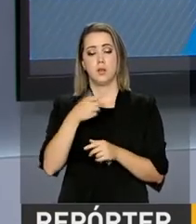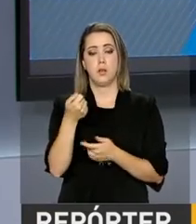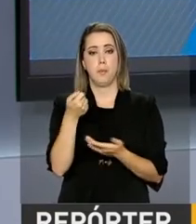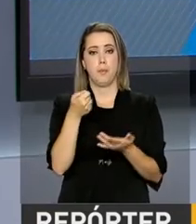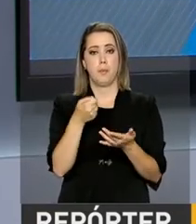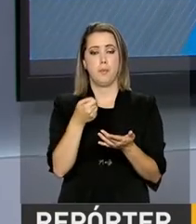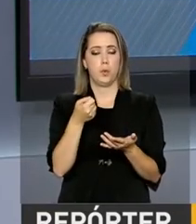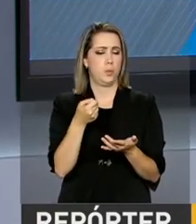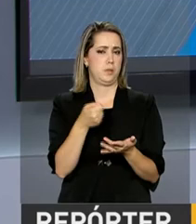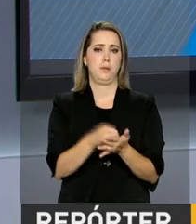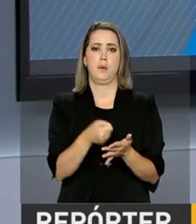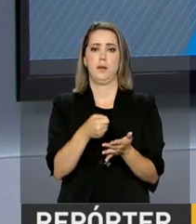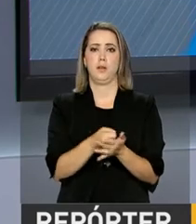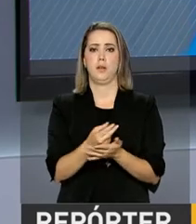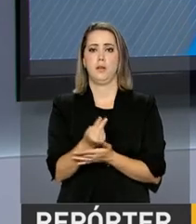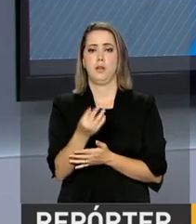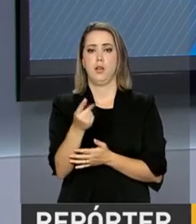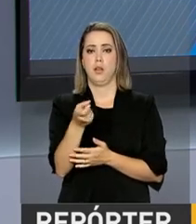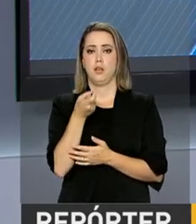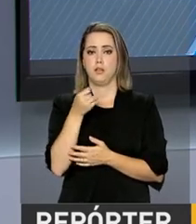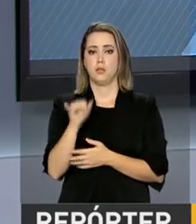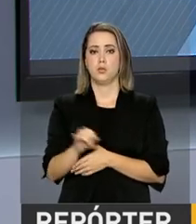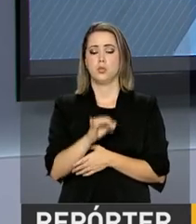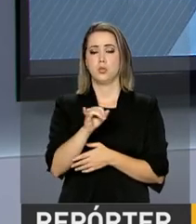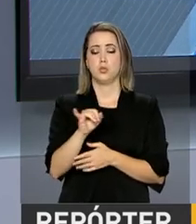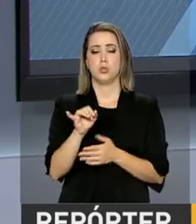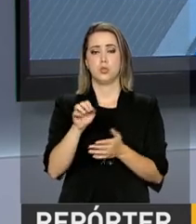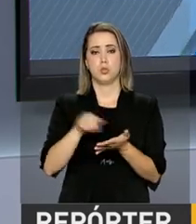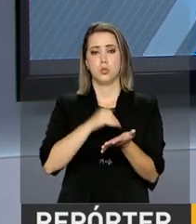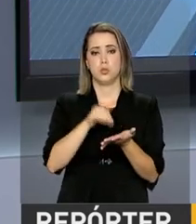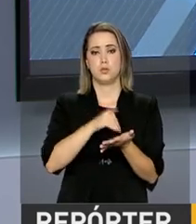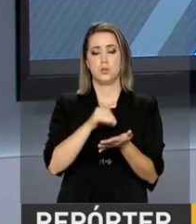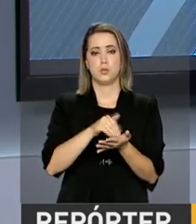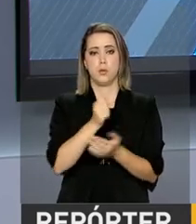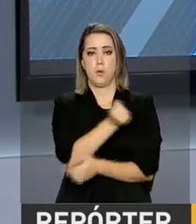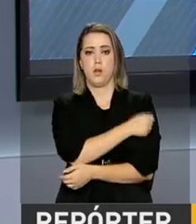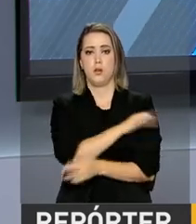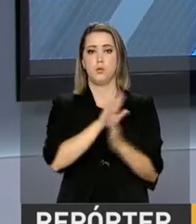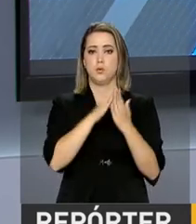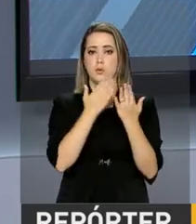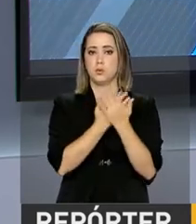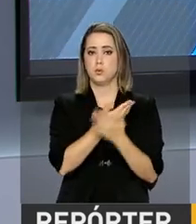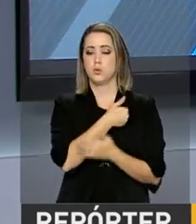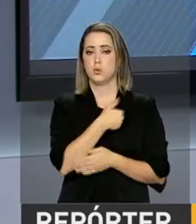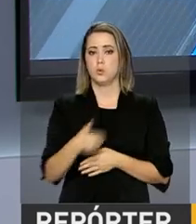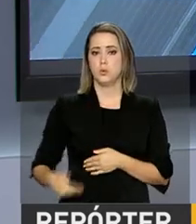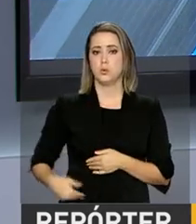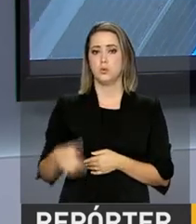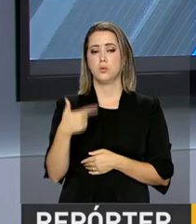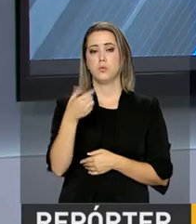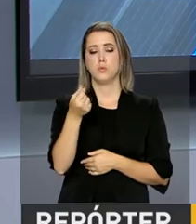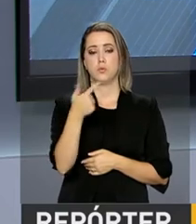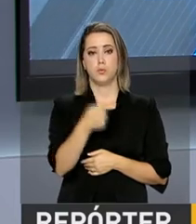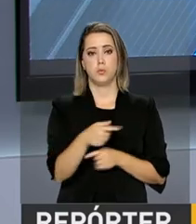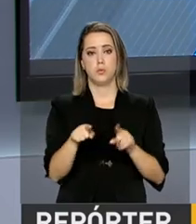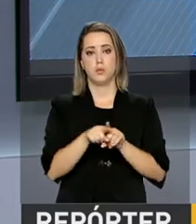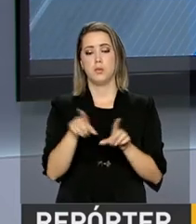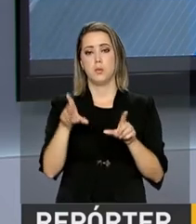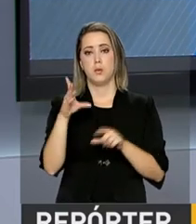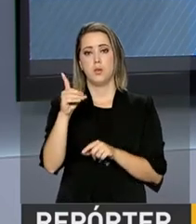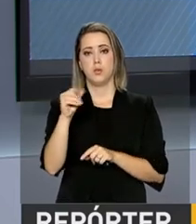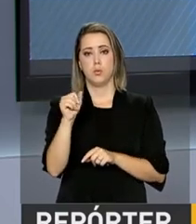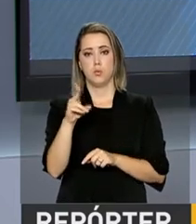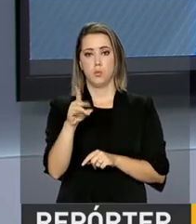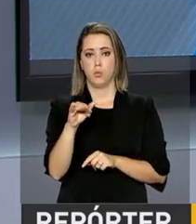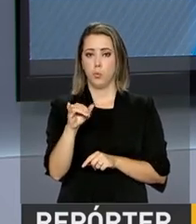isenção na taxa de inscrição são os estudantes de escola pública concluintes do ensino médio em 2017 e aqueles cadastrados